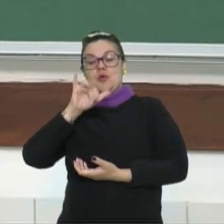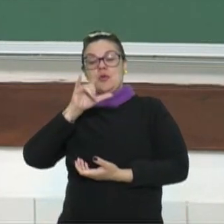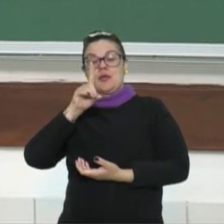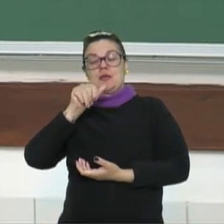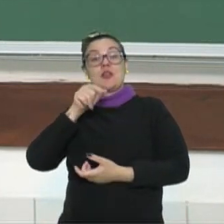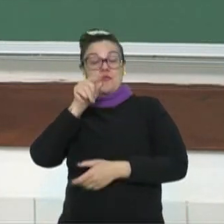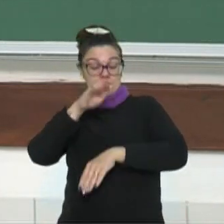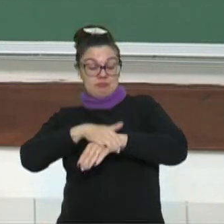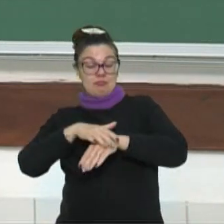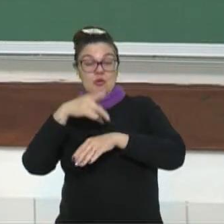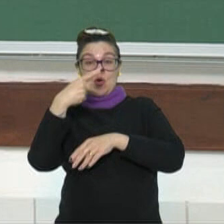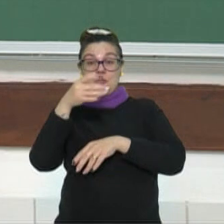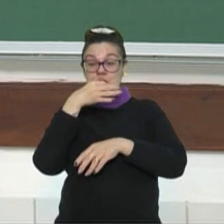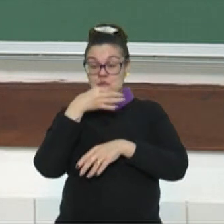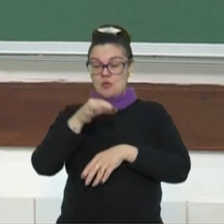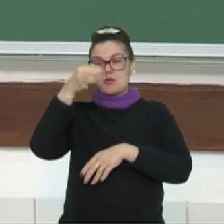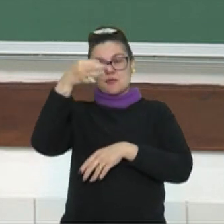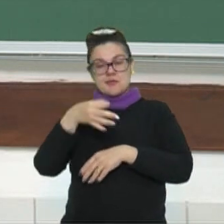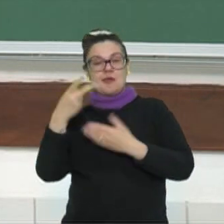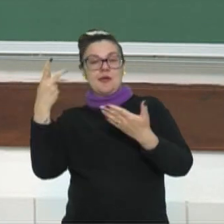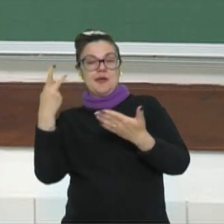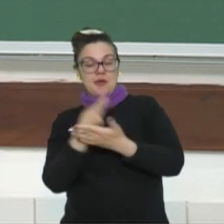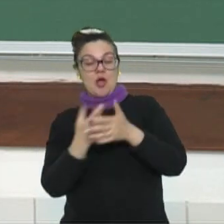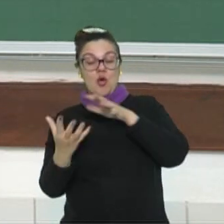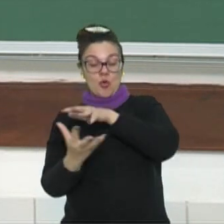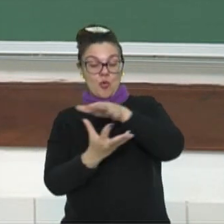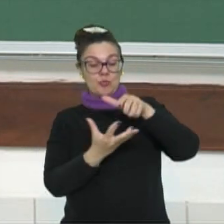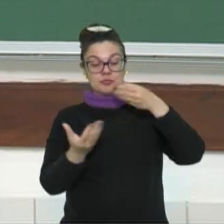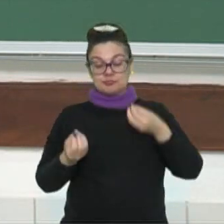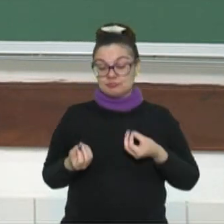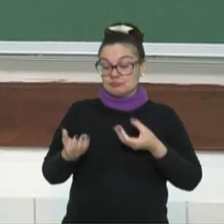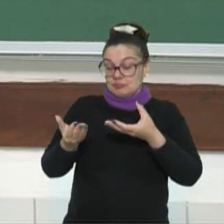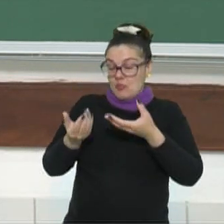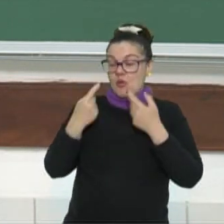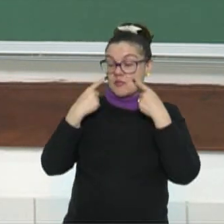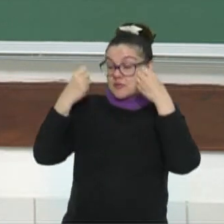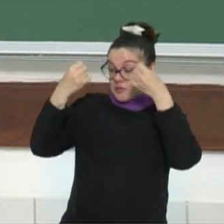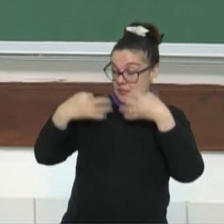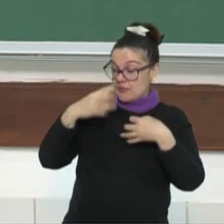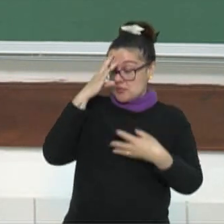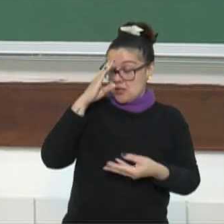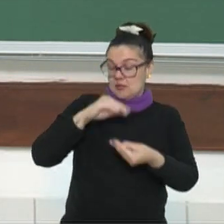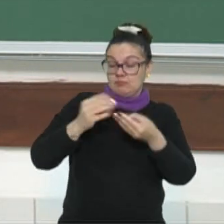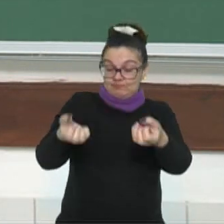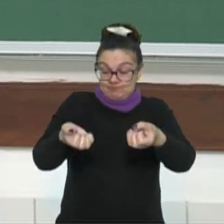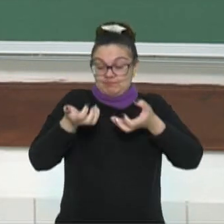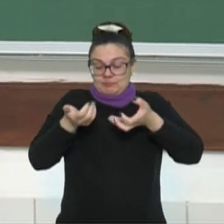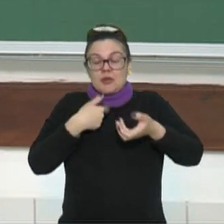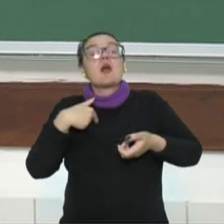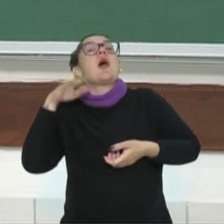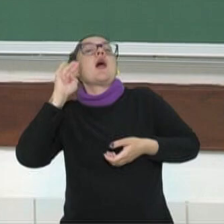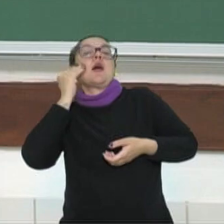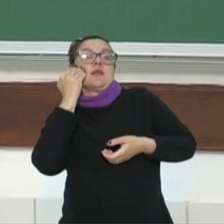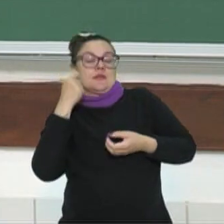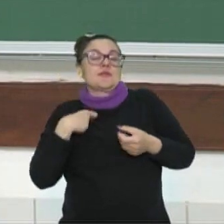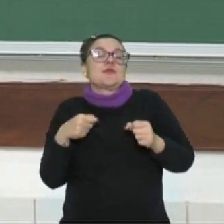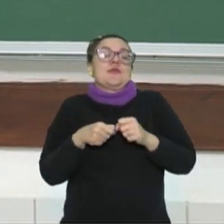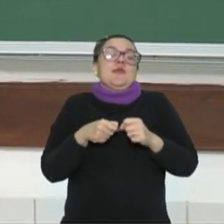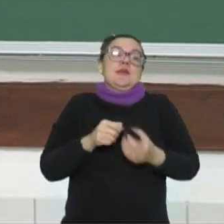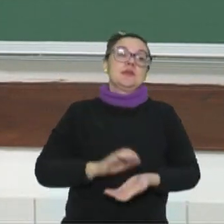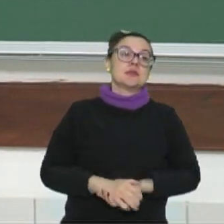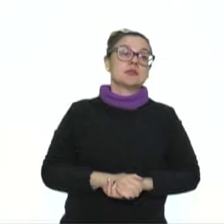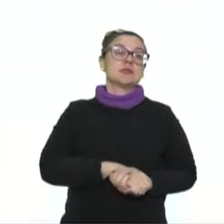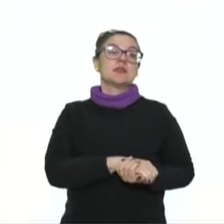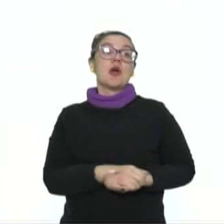certo e errado a partir daquilo que o mundo convive, daquilo que o mundo te inspira, daquilo que o mundo te obriga a fazer também. Outra